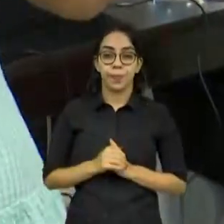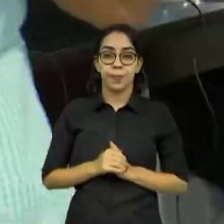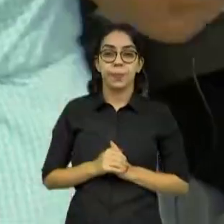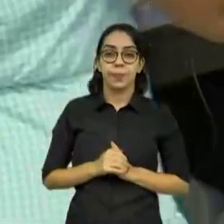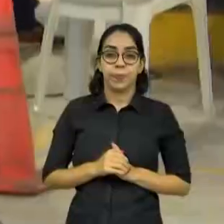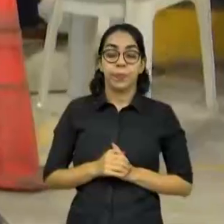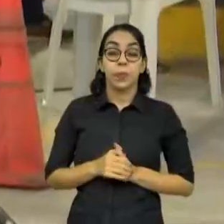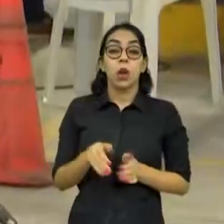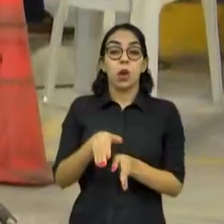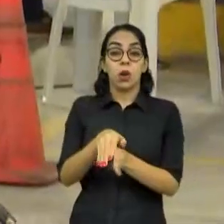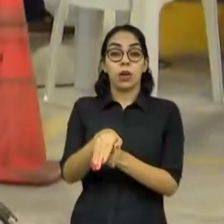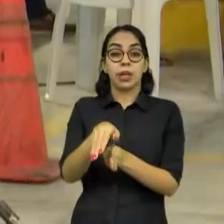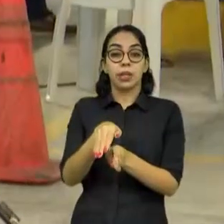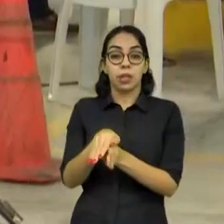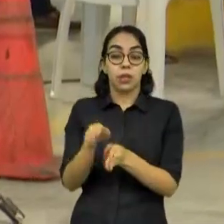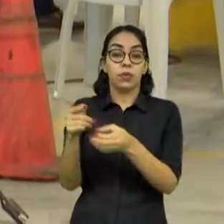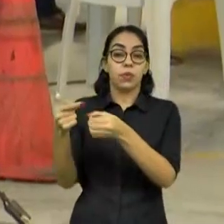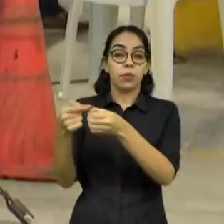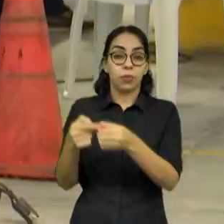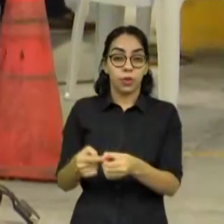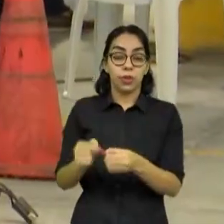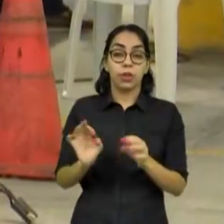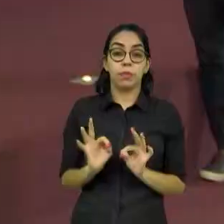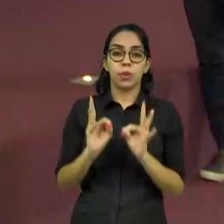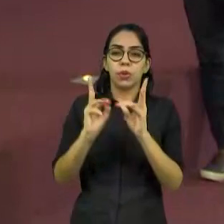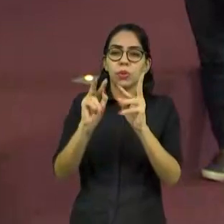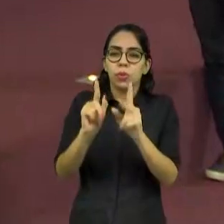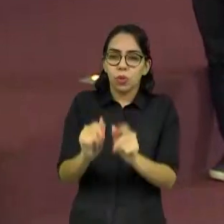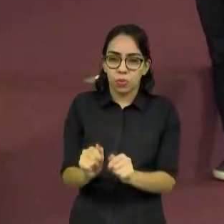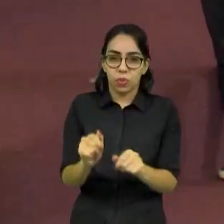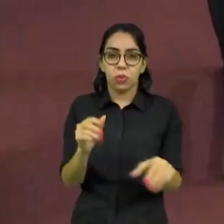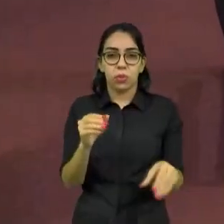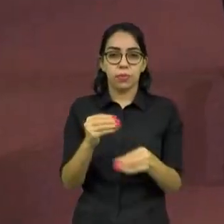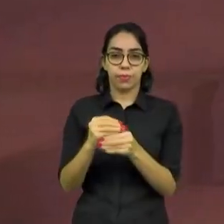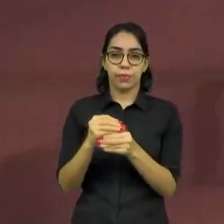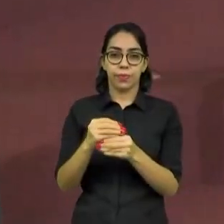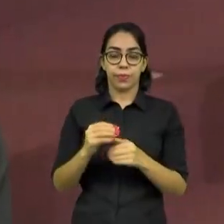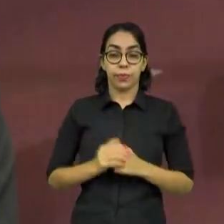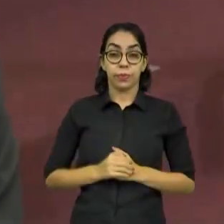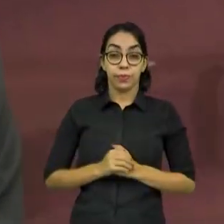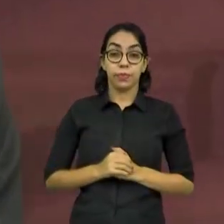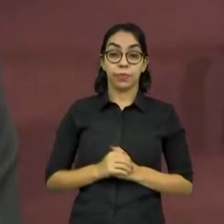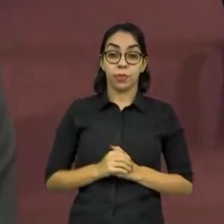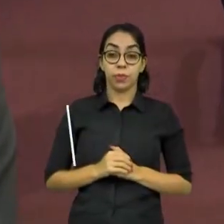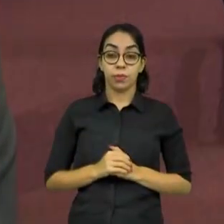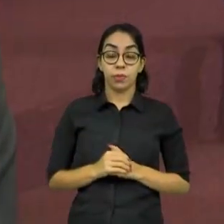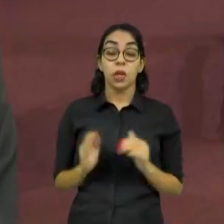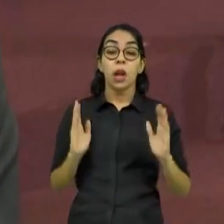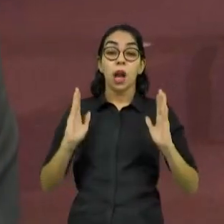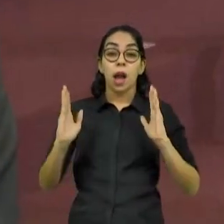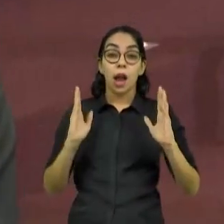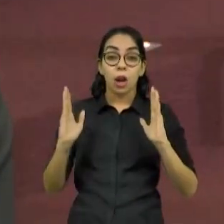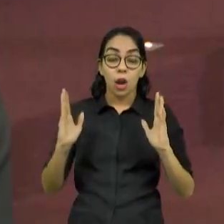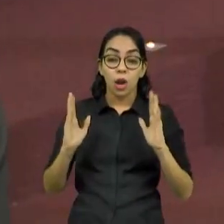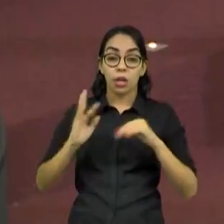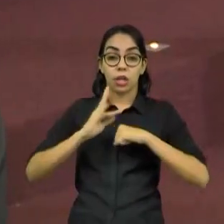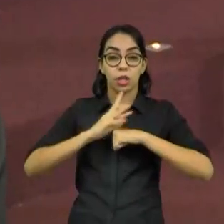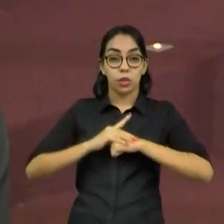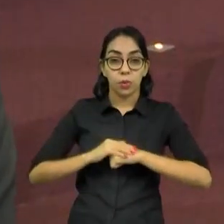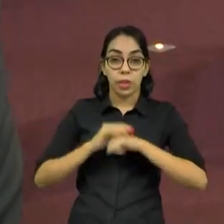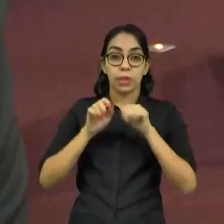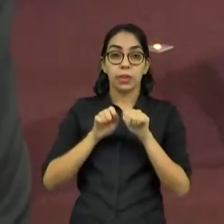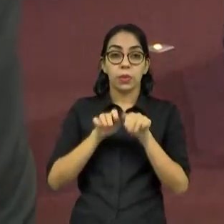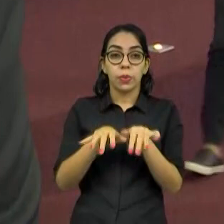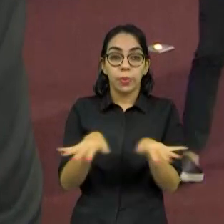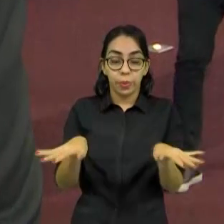os municípios também ampliem a imunização. Esse cenário epidemiológico que nós estamos vivendo, de um aumento de casos, mas